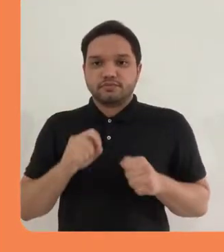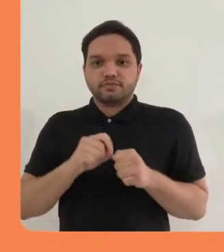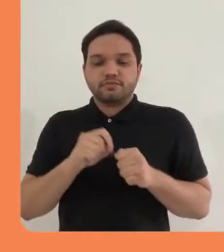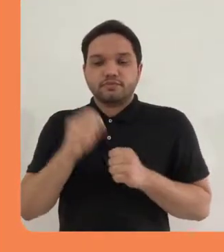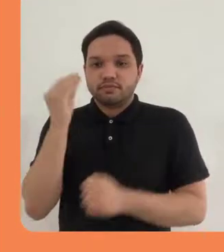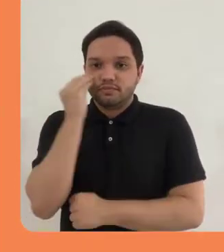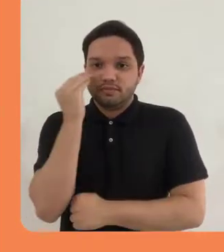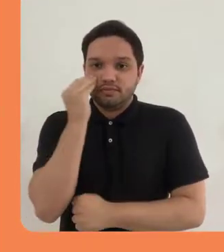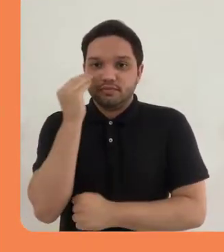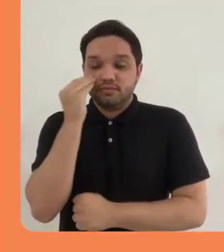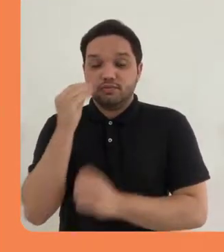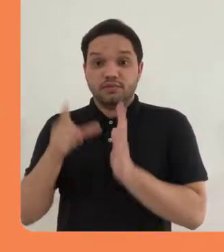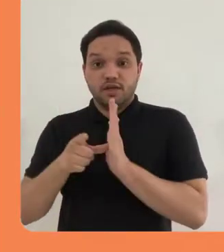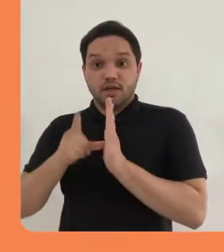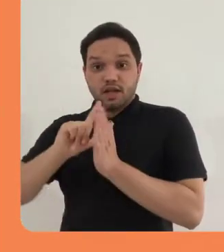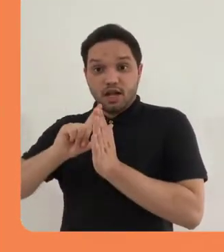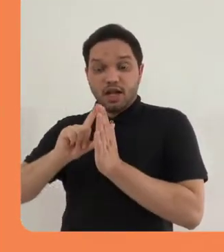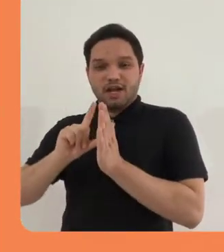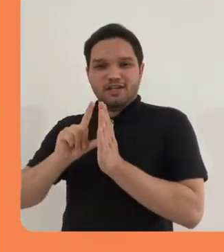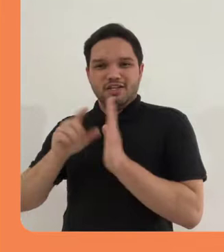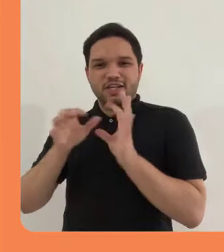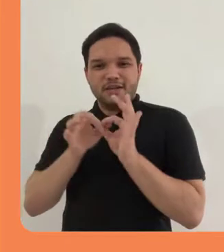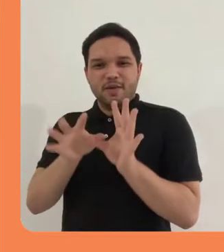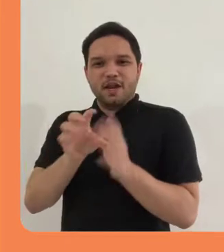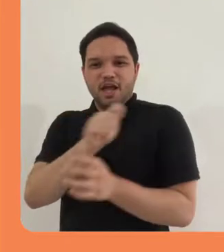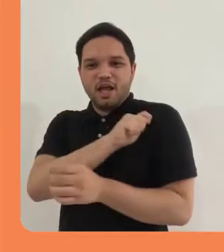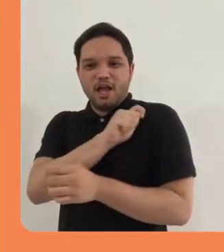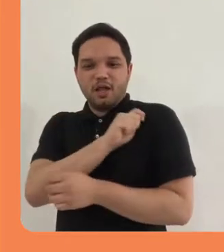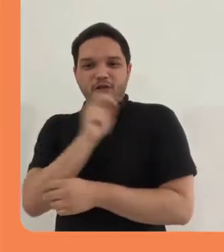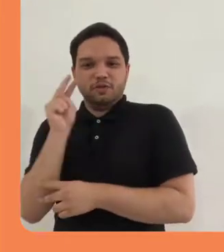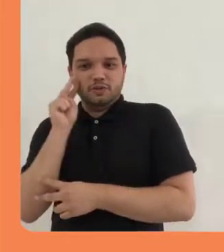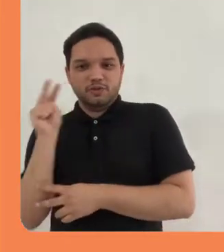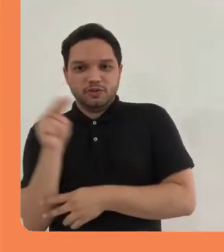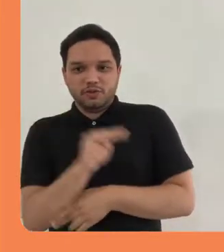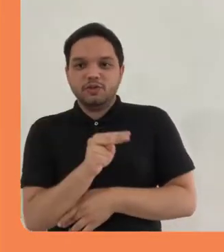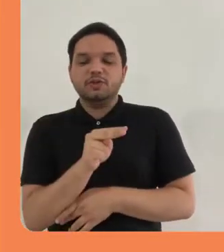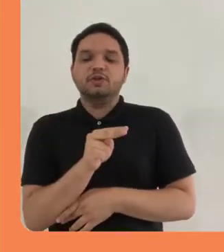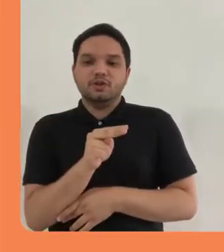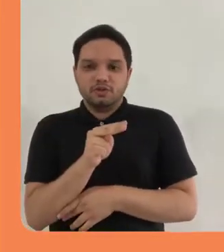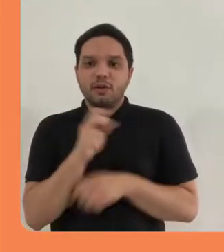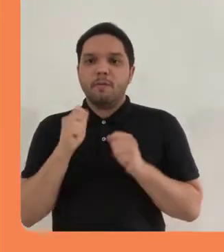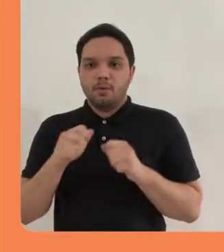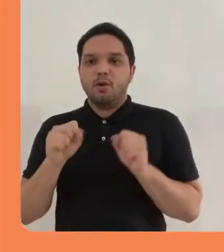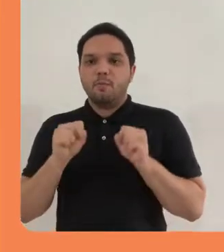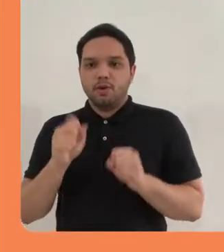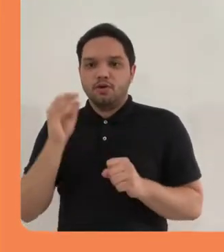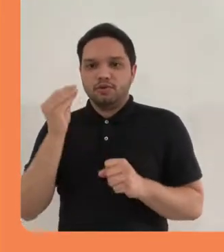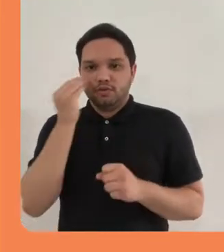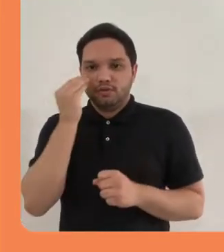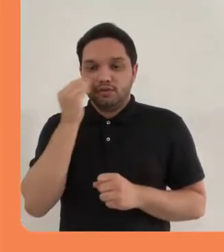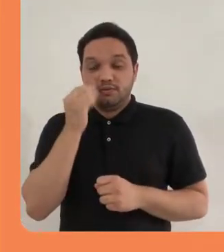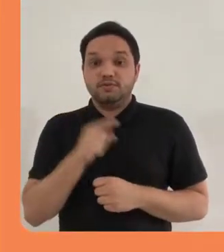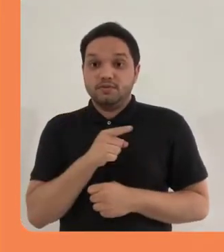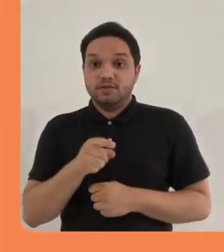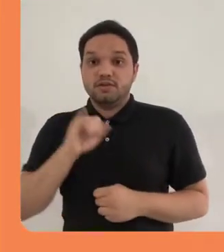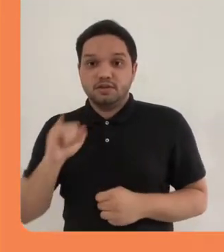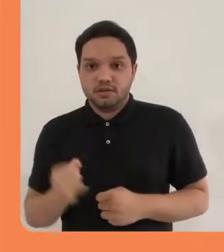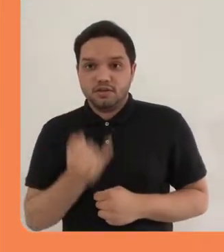E você poderá fazer esses testes antes de disponibilizar o Level Up para